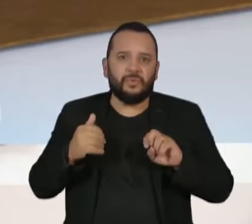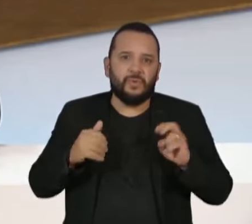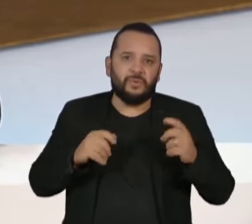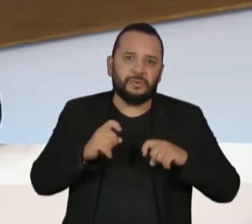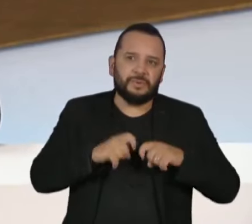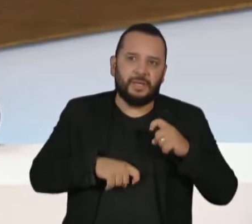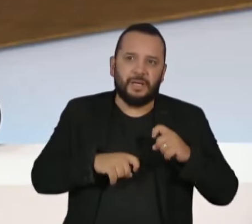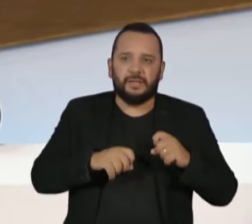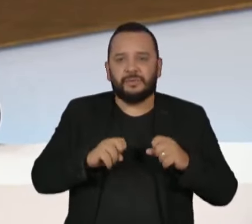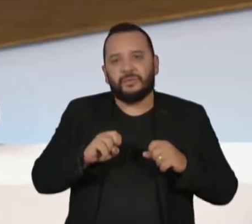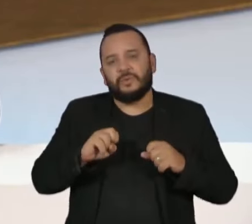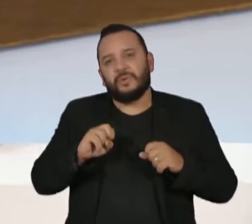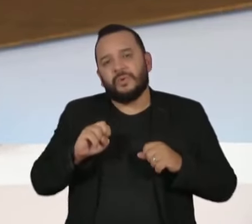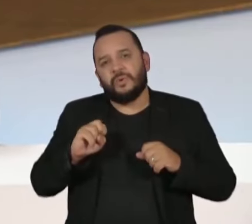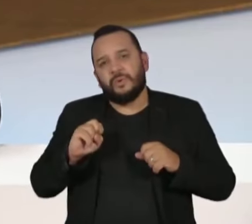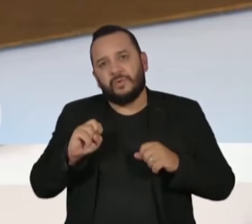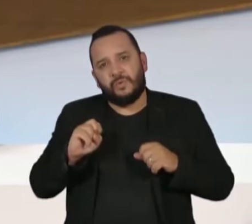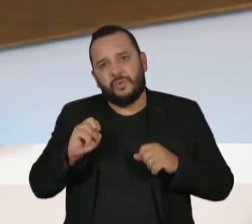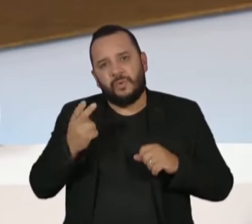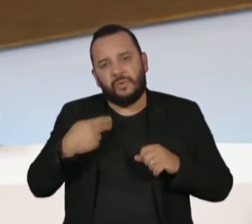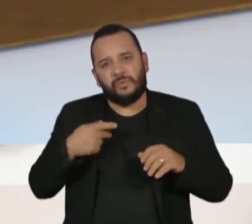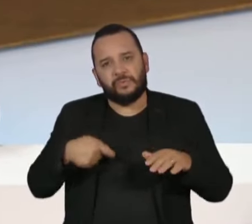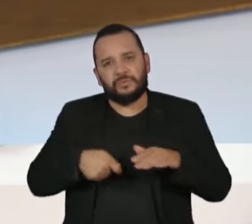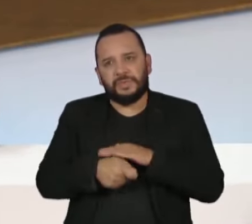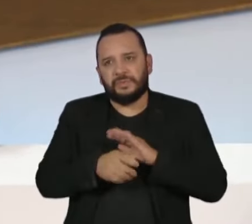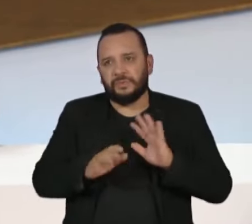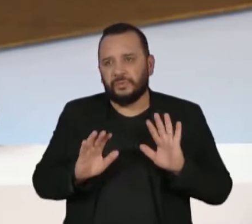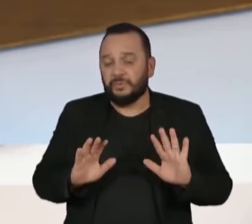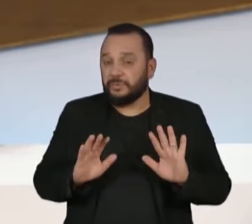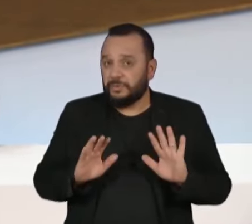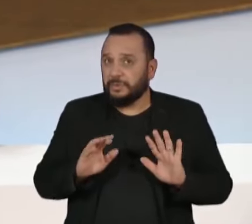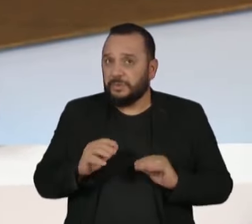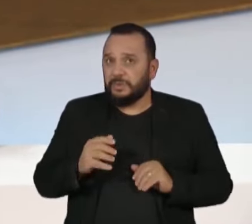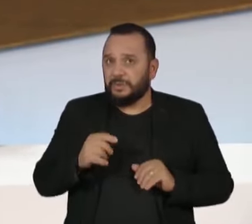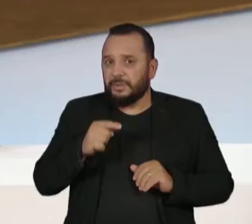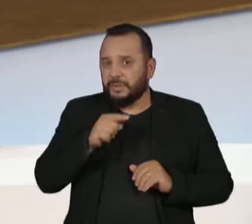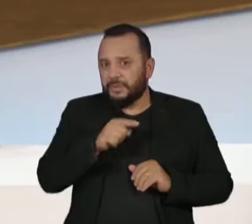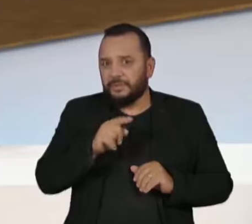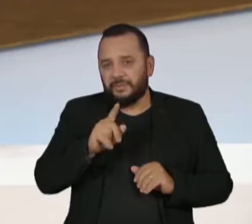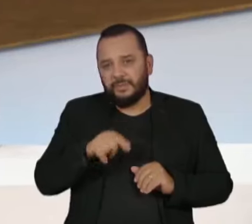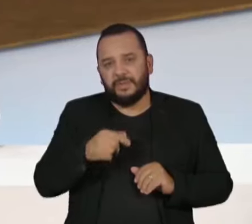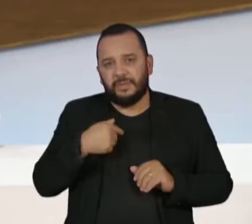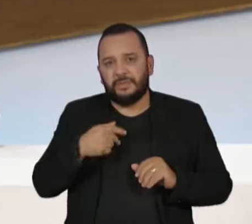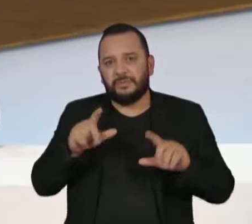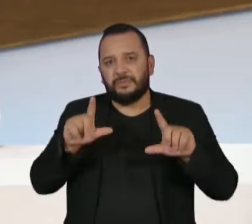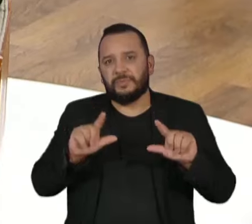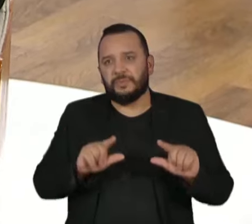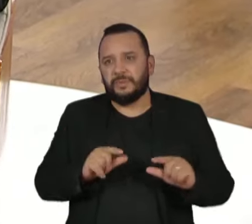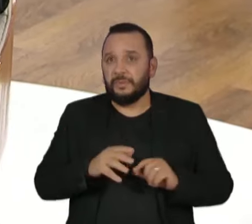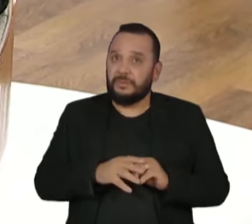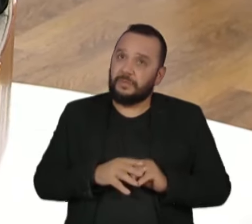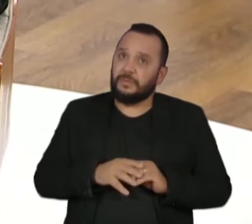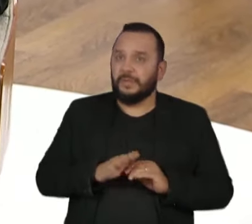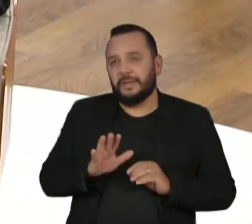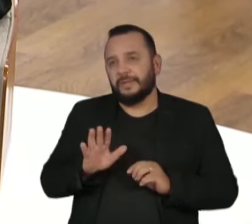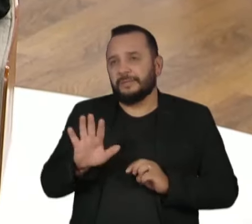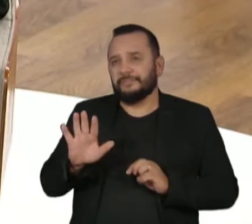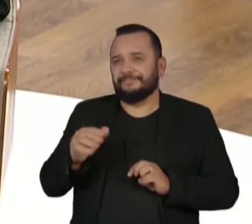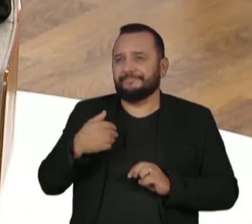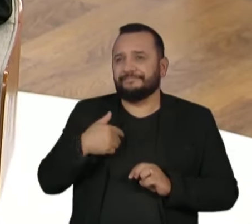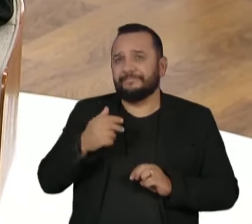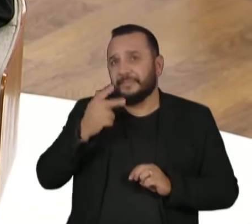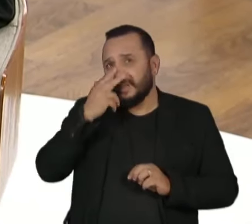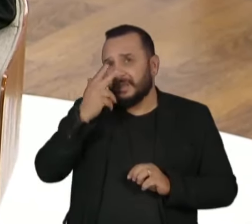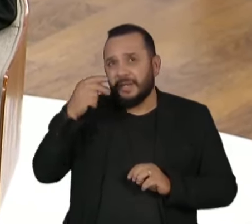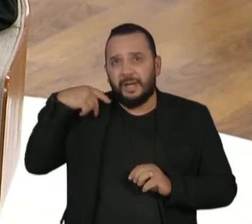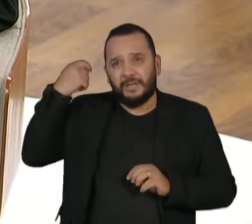ou mesmo suicídio. Você acha que isso acabou dando também uma diminuída nesse sentido do Isso teatro? fica com uma cara, né?